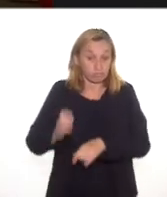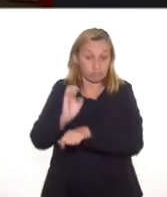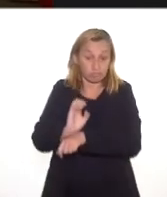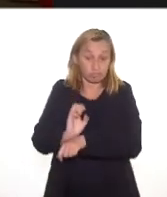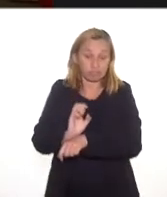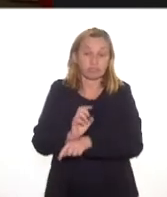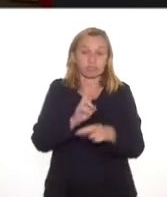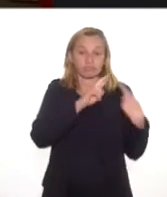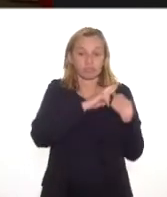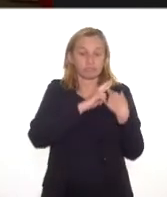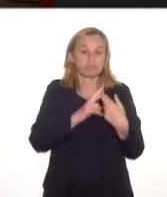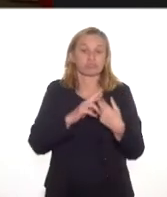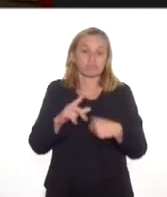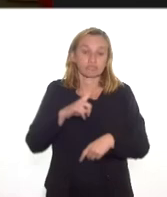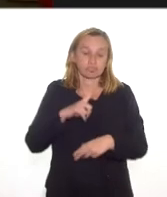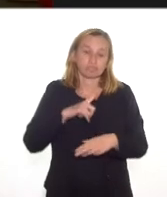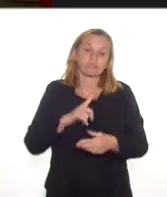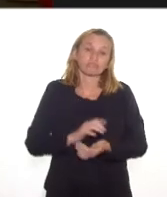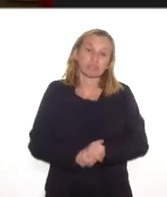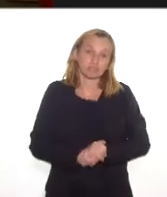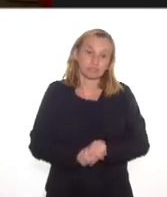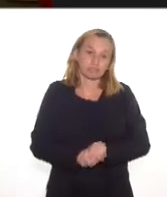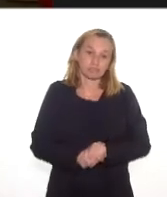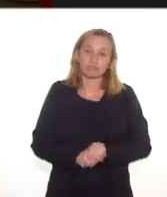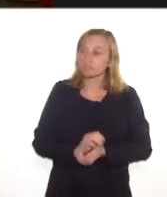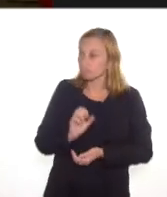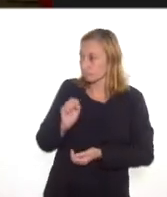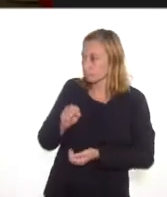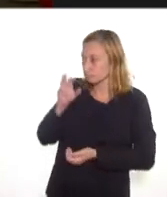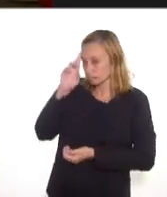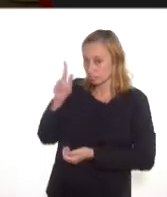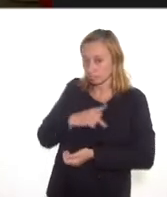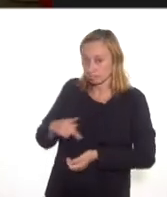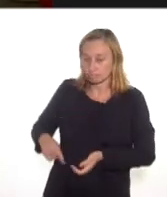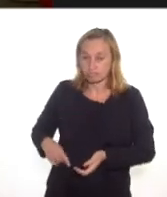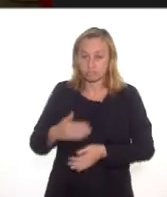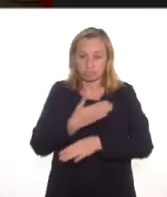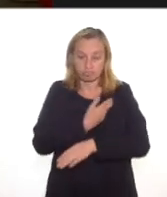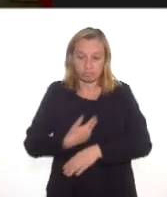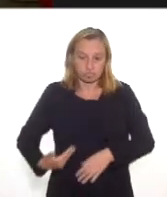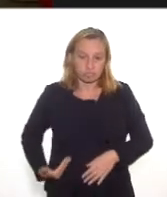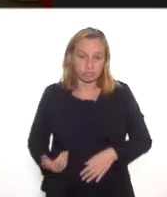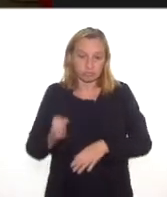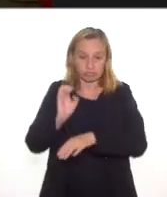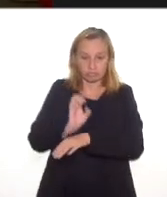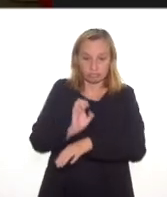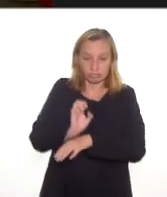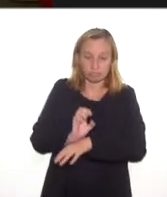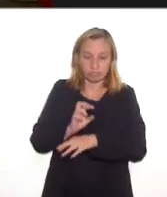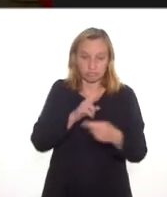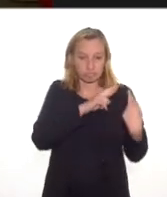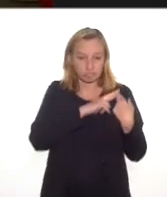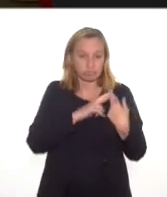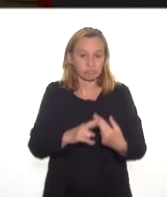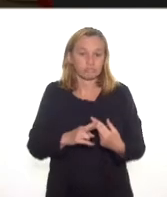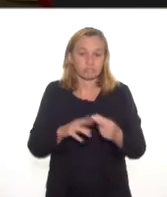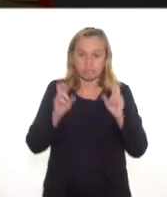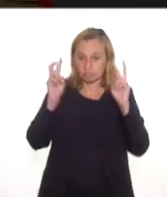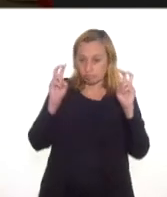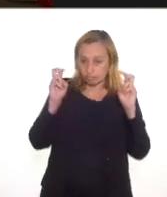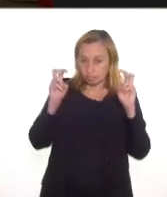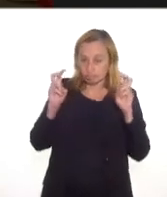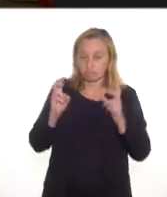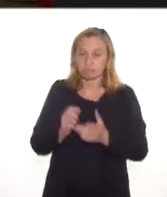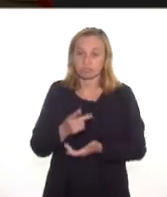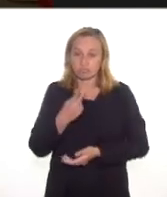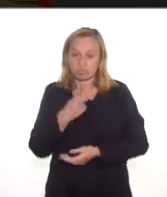tem responsabilidade com isso. Pois não, senhora presidenta. O governador do Estado também tem responsabilidade sobre isso. É sob